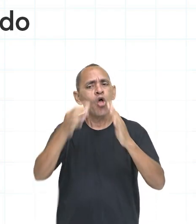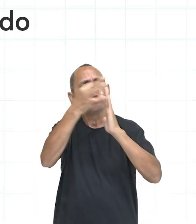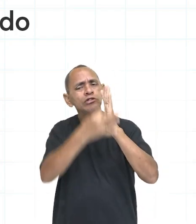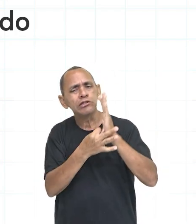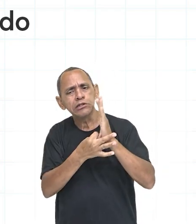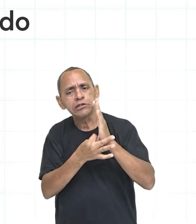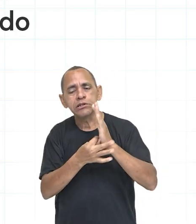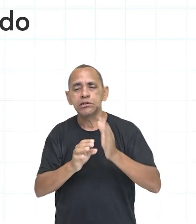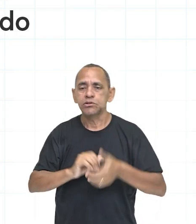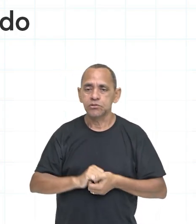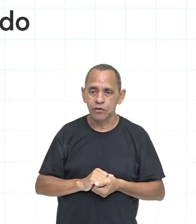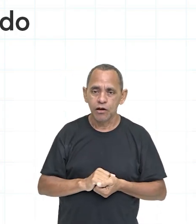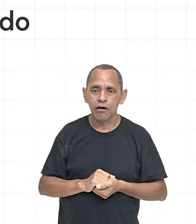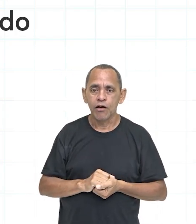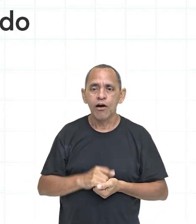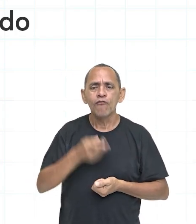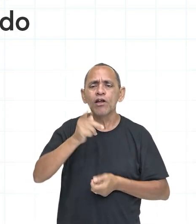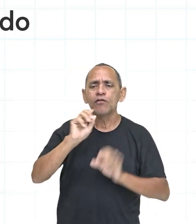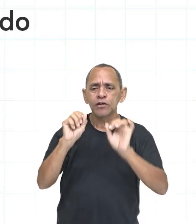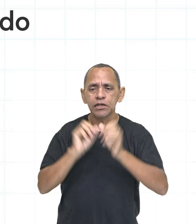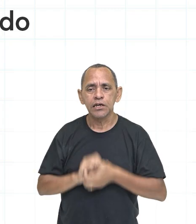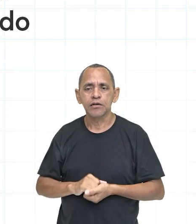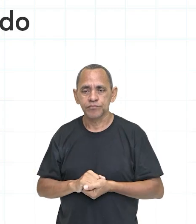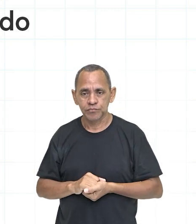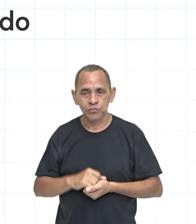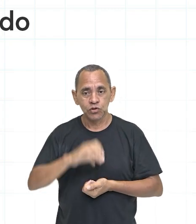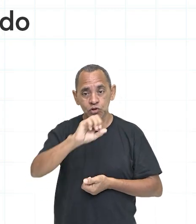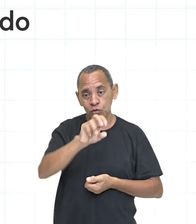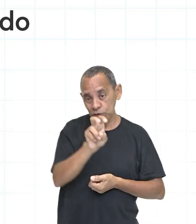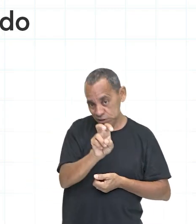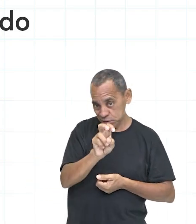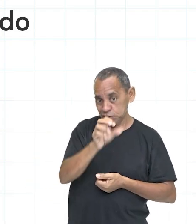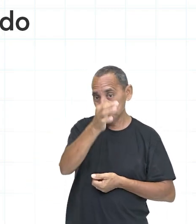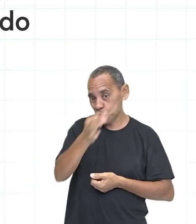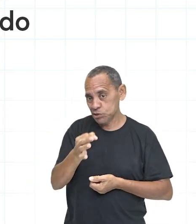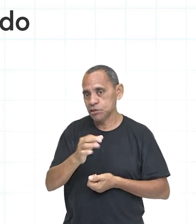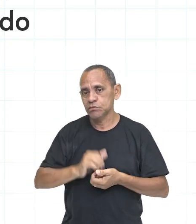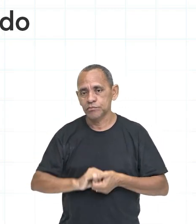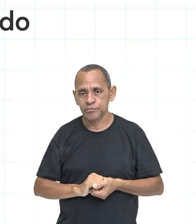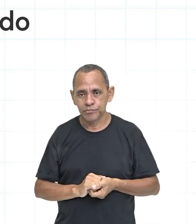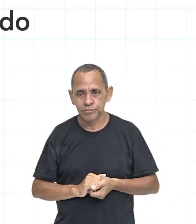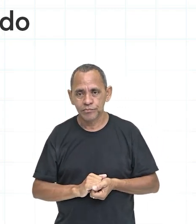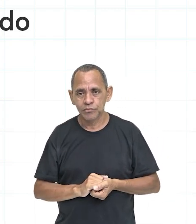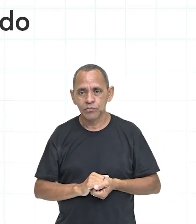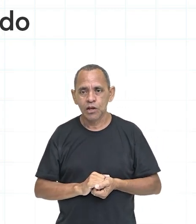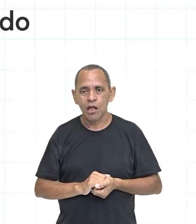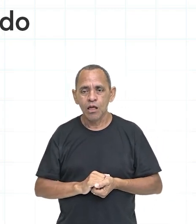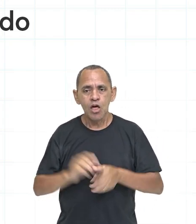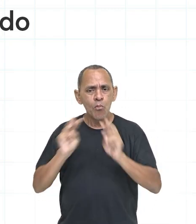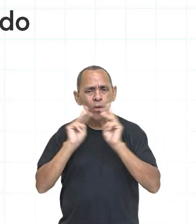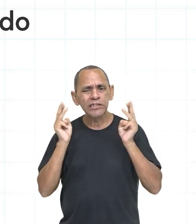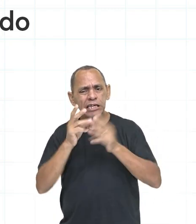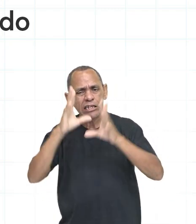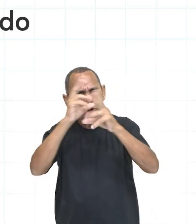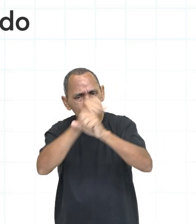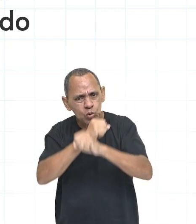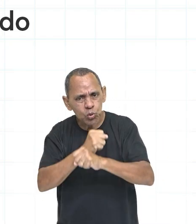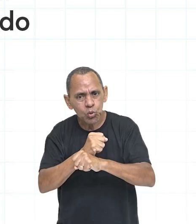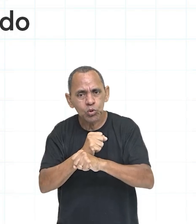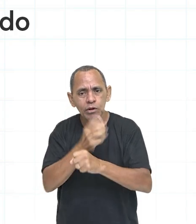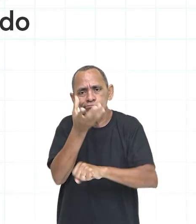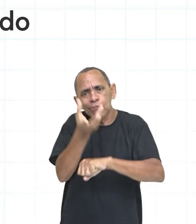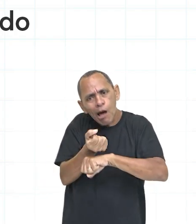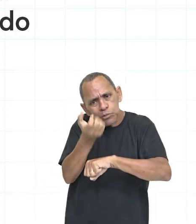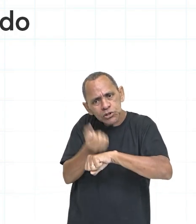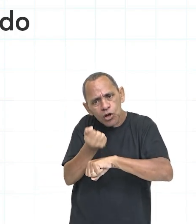de 95%. Letra B, a matéria escura emite e absorve luz, enquanto a energia escura